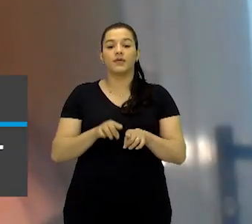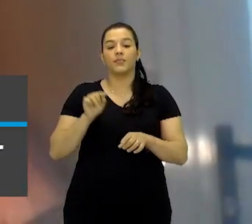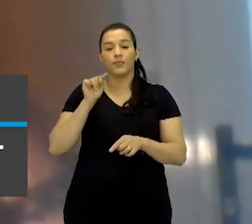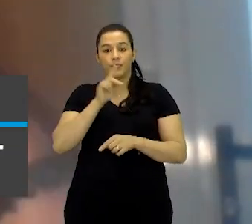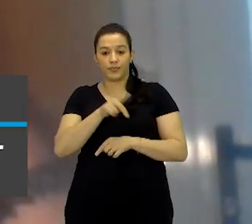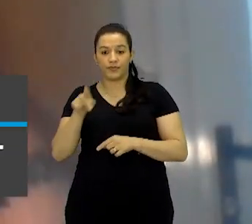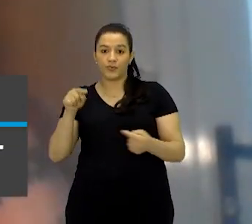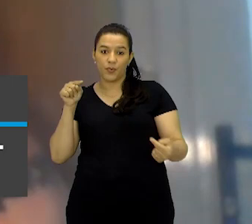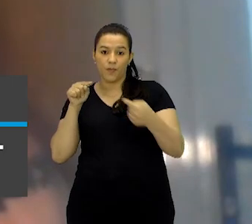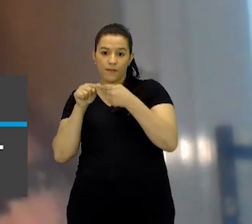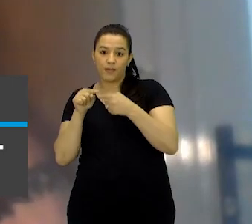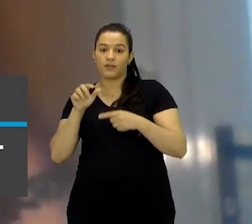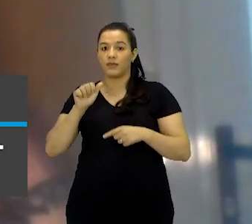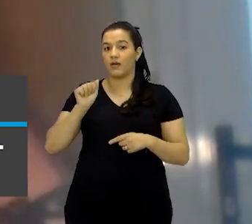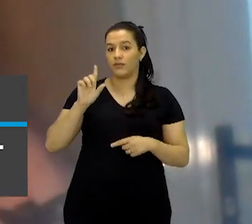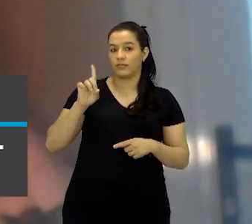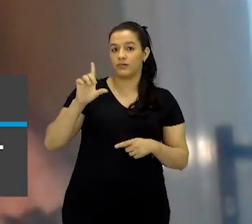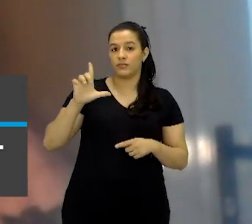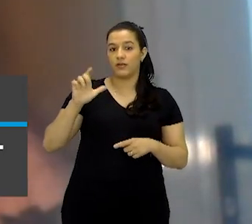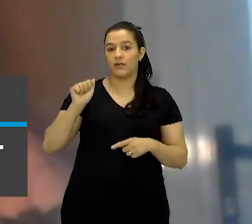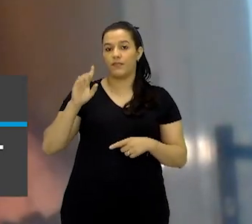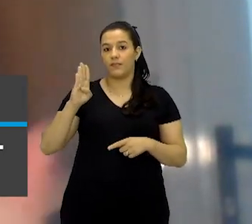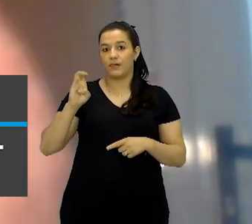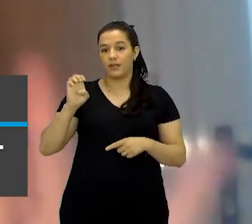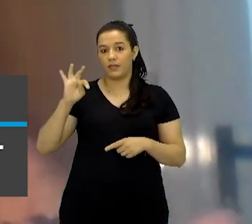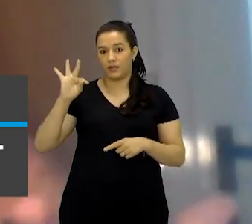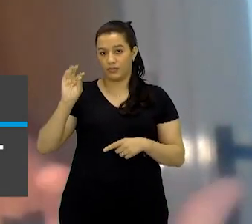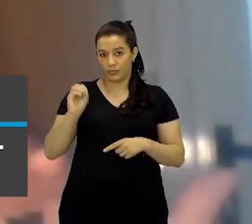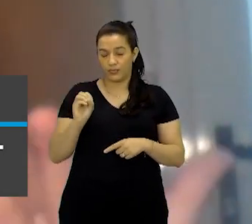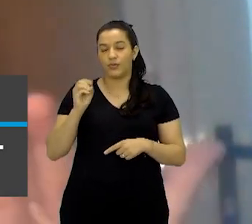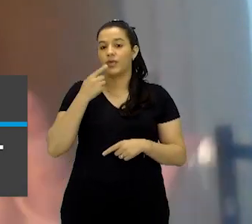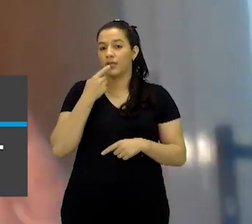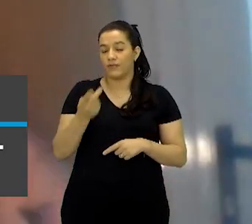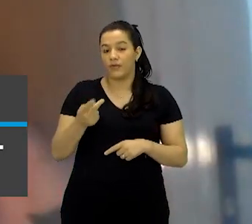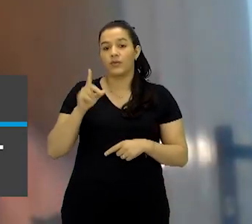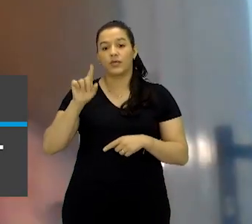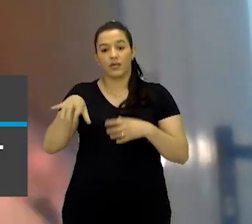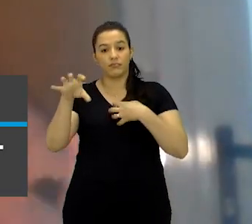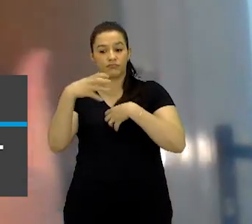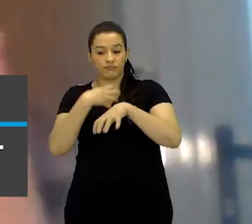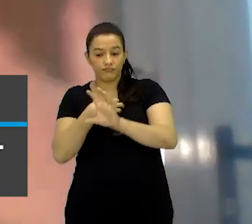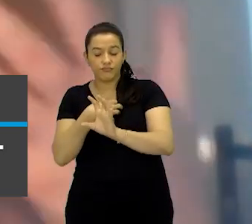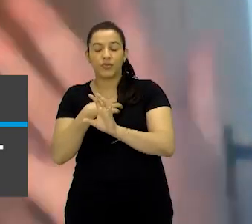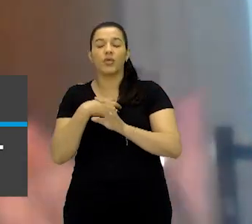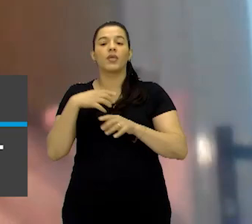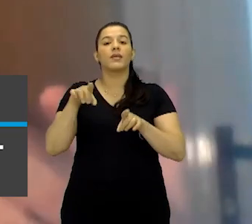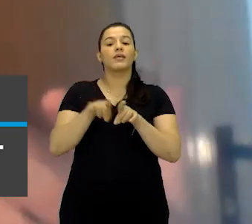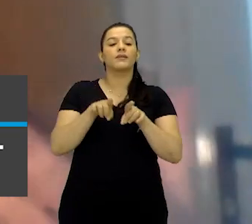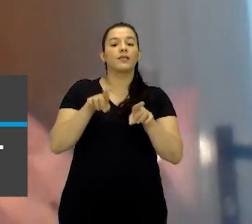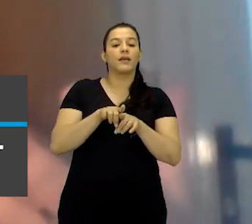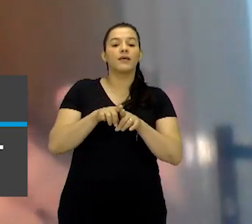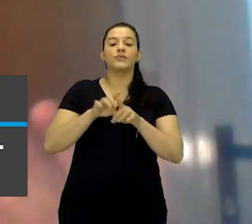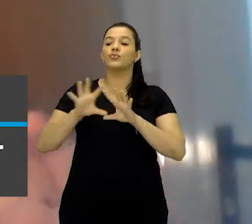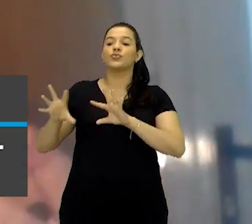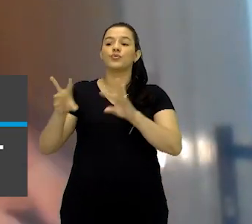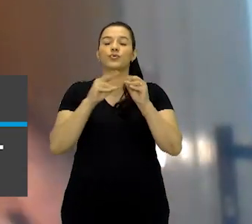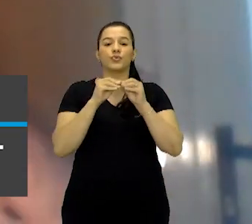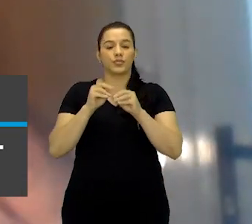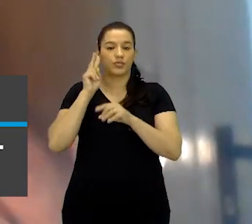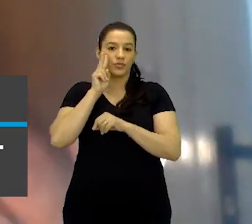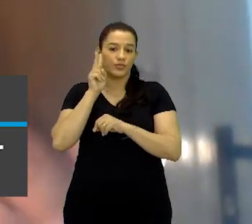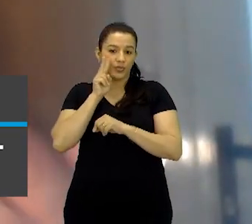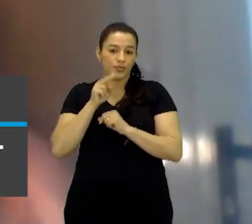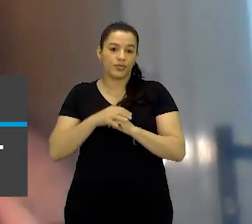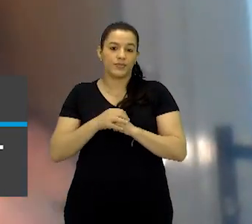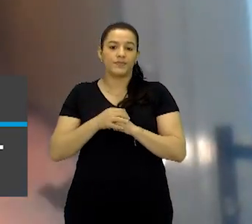professor Adalberto fala aqui para a gente que a empatia é colocar-se no lugar do outro, mas no seu contexto, né? Então,